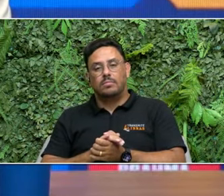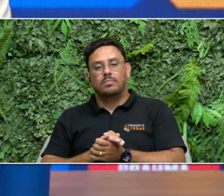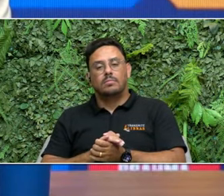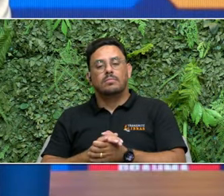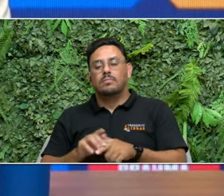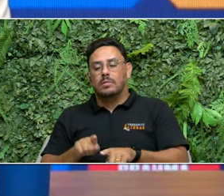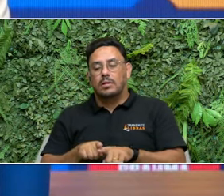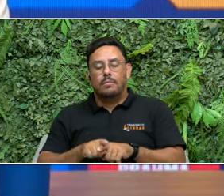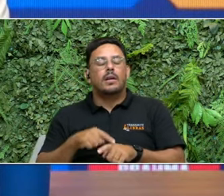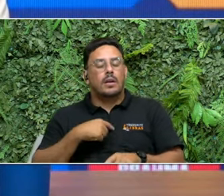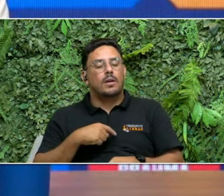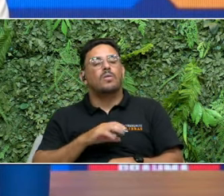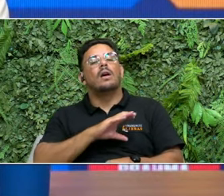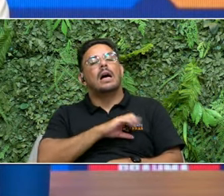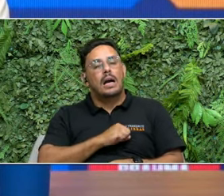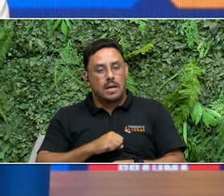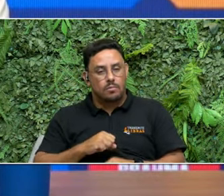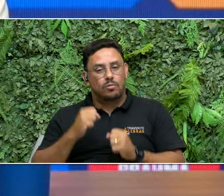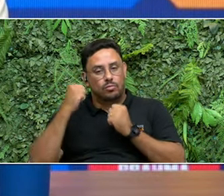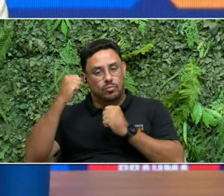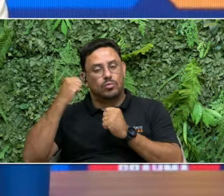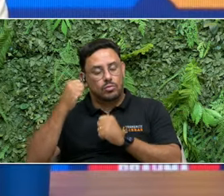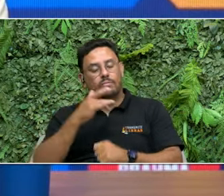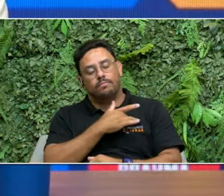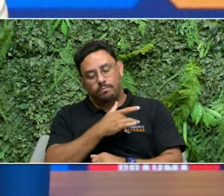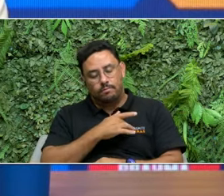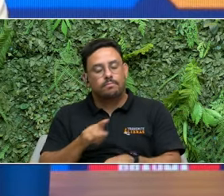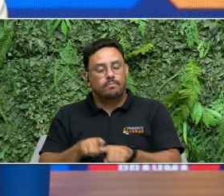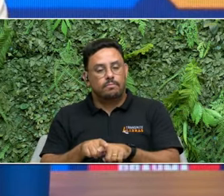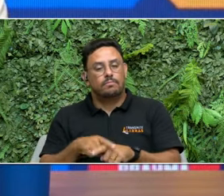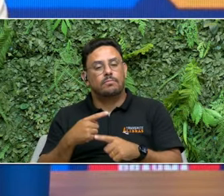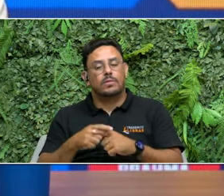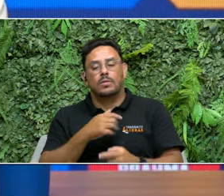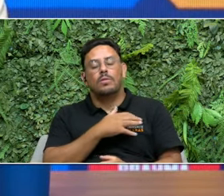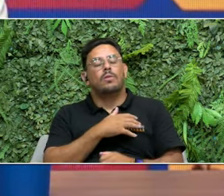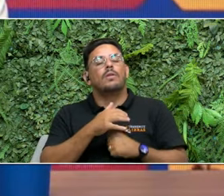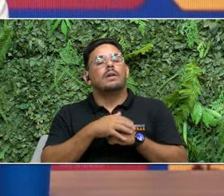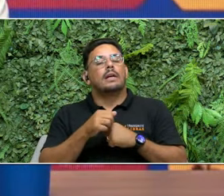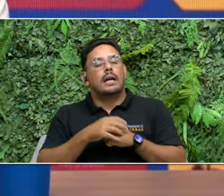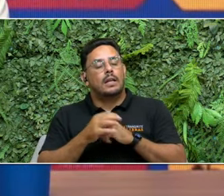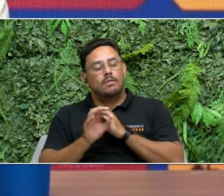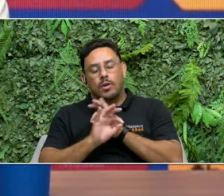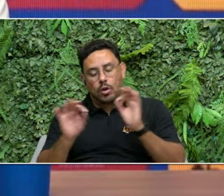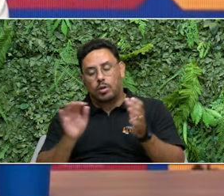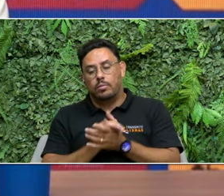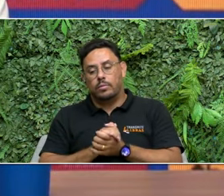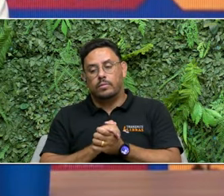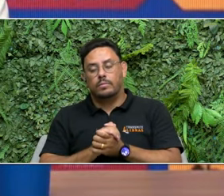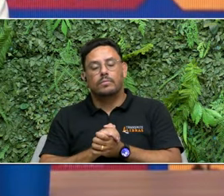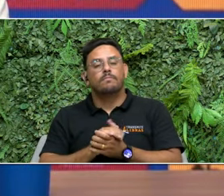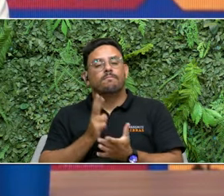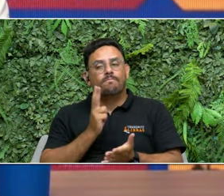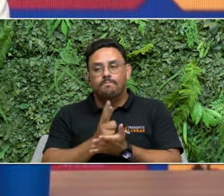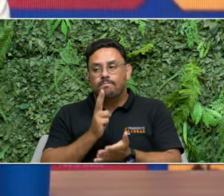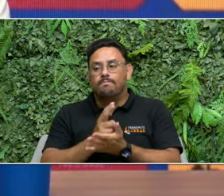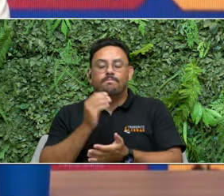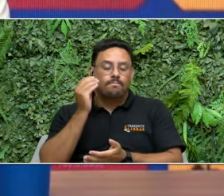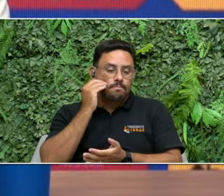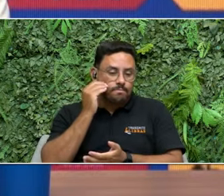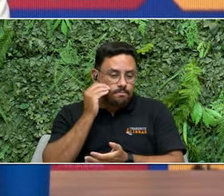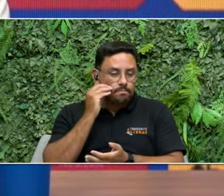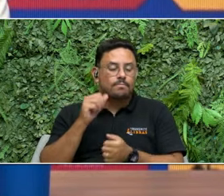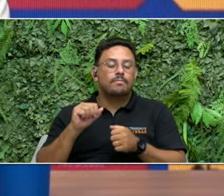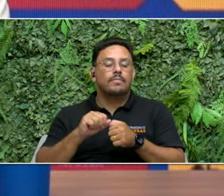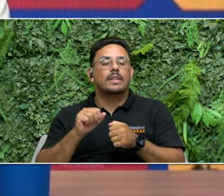vice-versa também eh o carinho que eu recebo é é maravilhoso e e eu sempre tentei retribuir dentro de